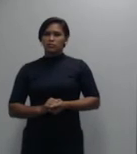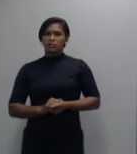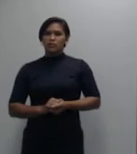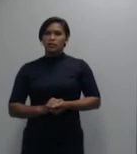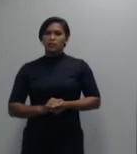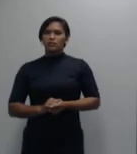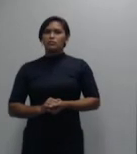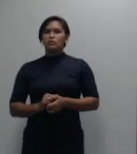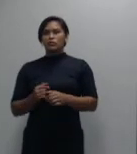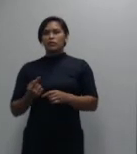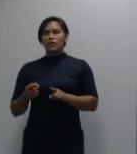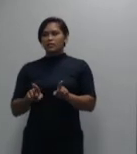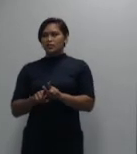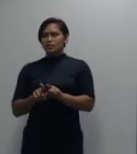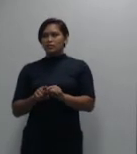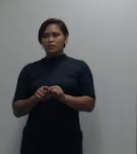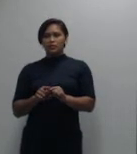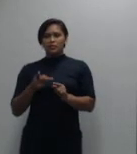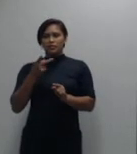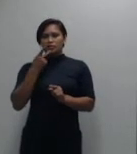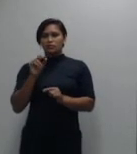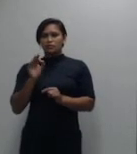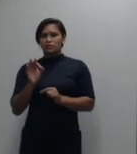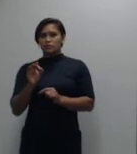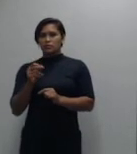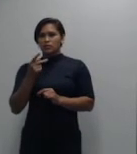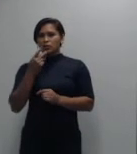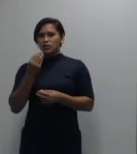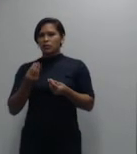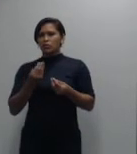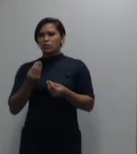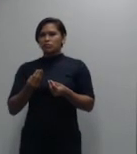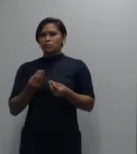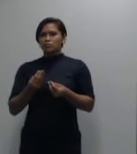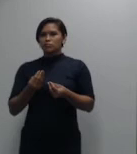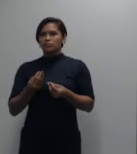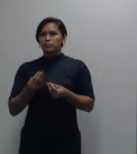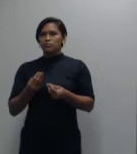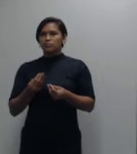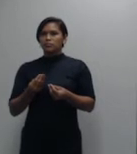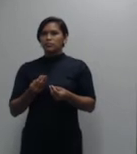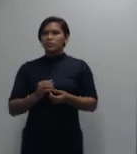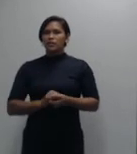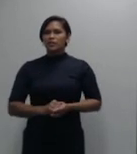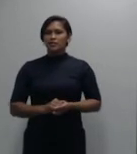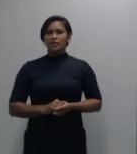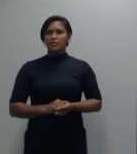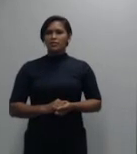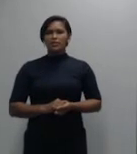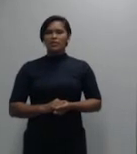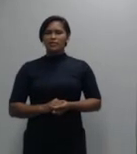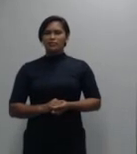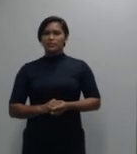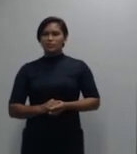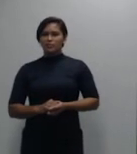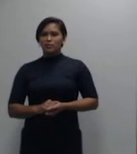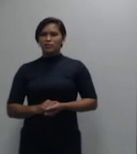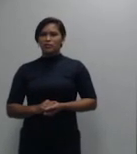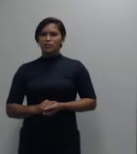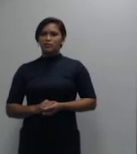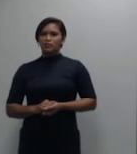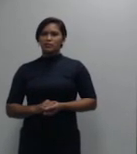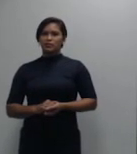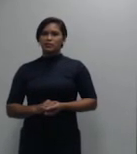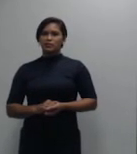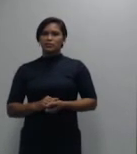oral agora sua excelência é como ele sempre desenvolvi de pasta é o somar